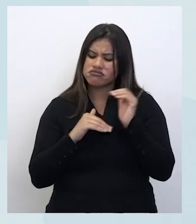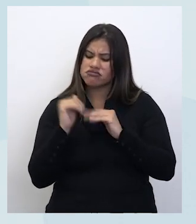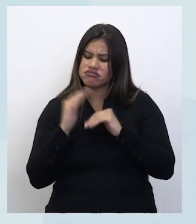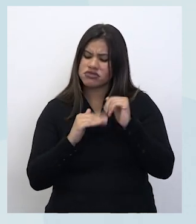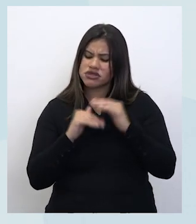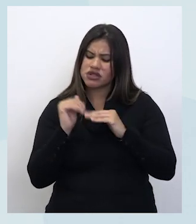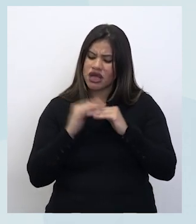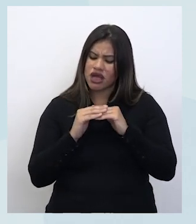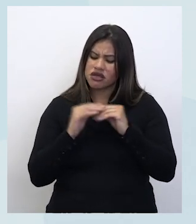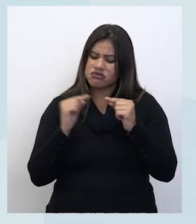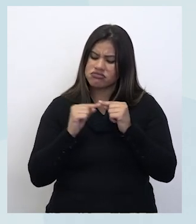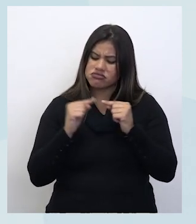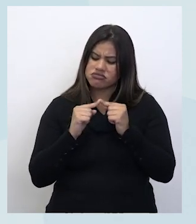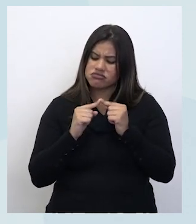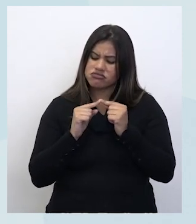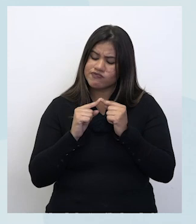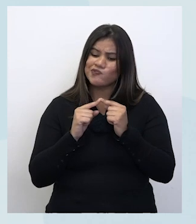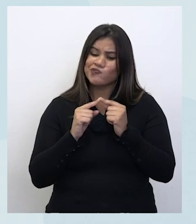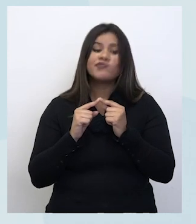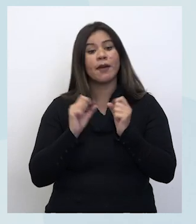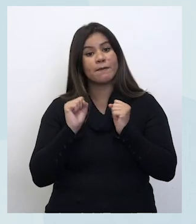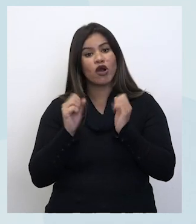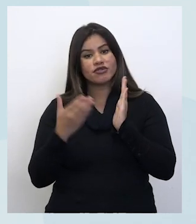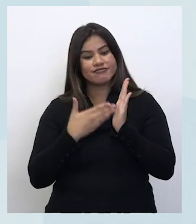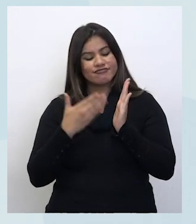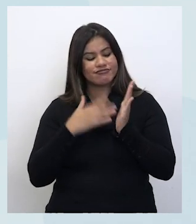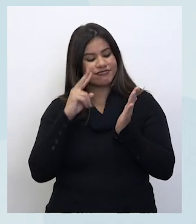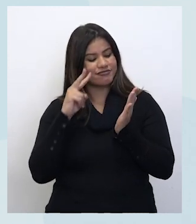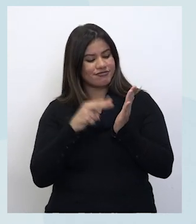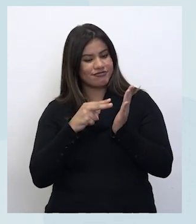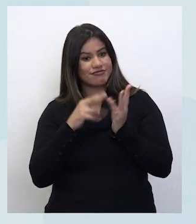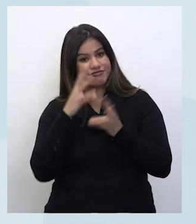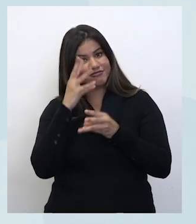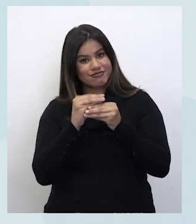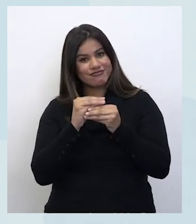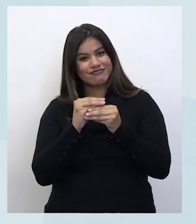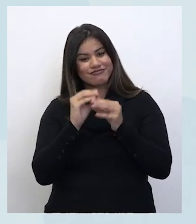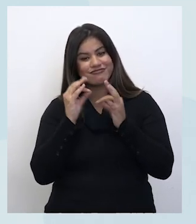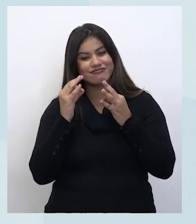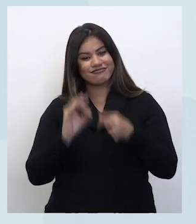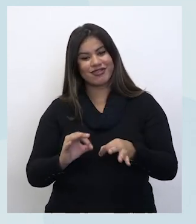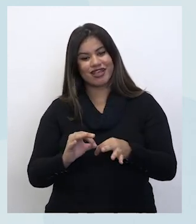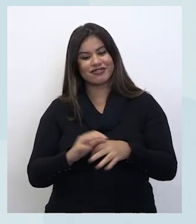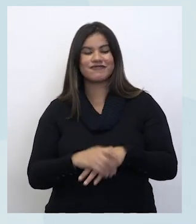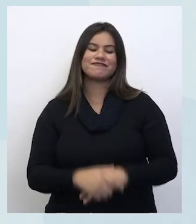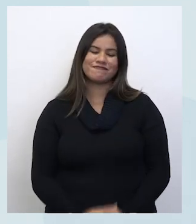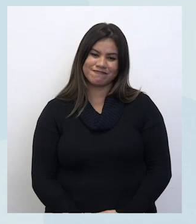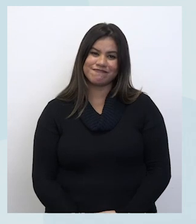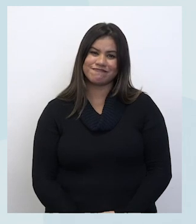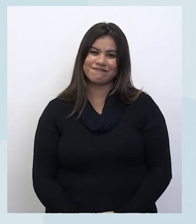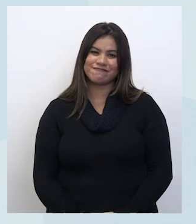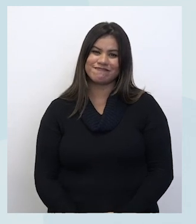estou trabalhando com o meu professor, dá uma olhada aí no seu caderno que você tem a definição e você retoma a definição dessa